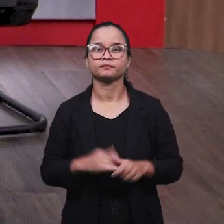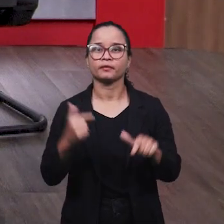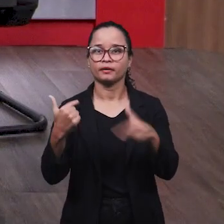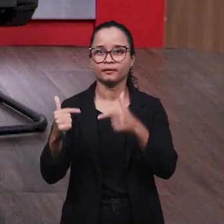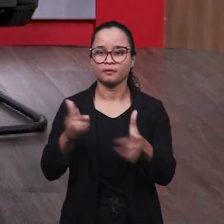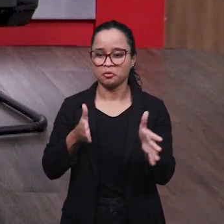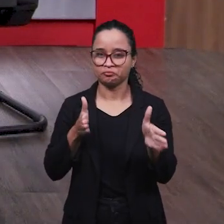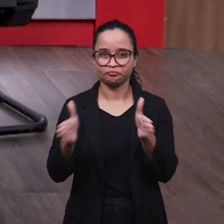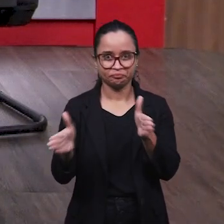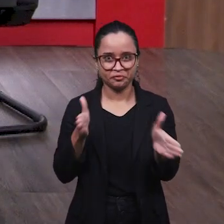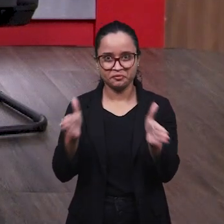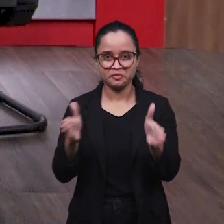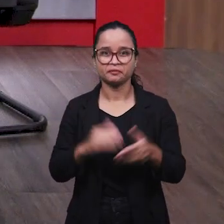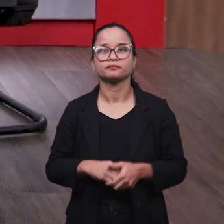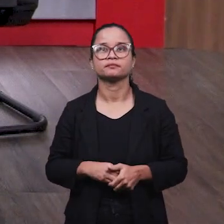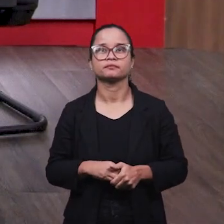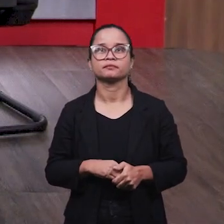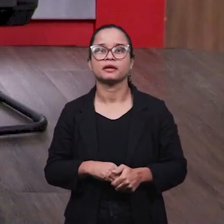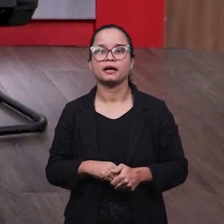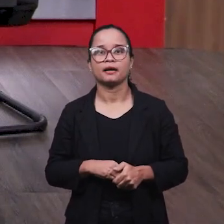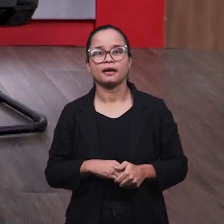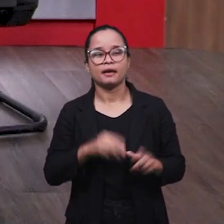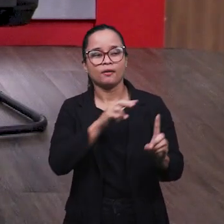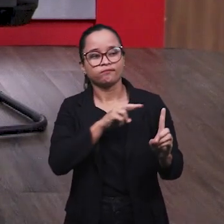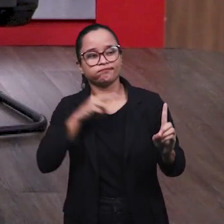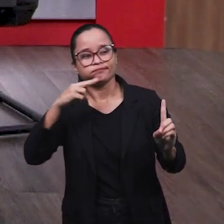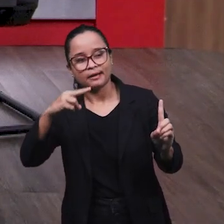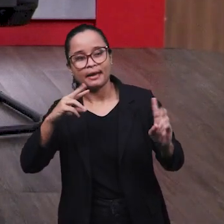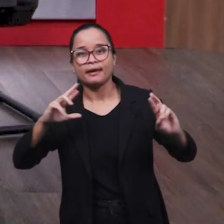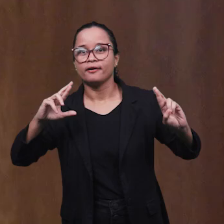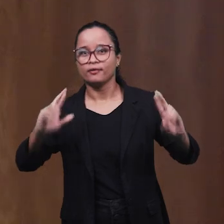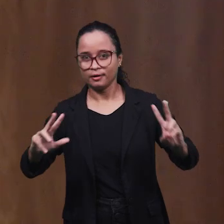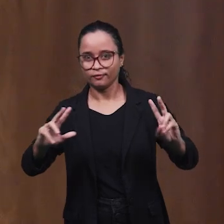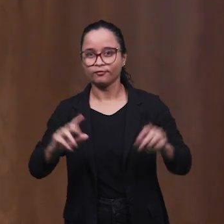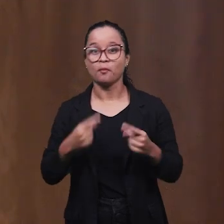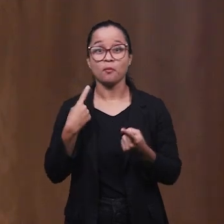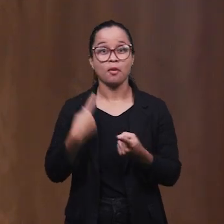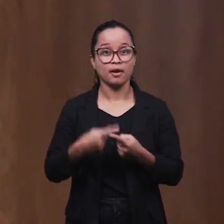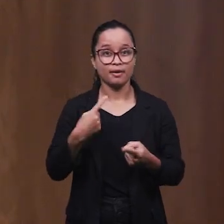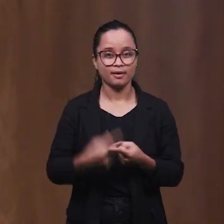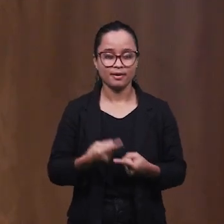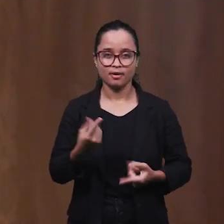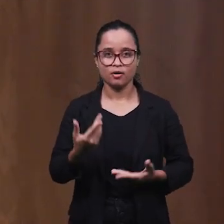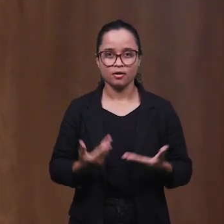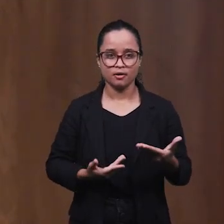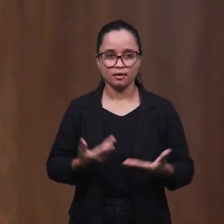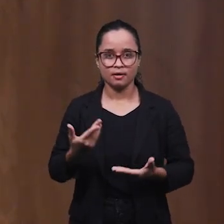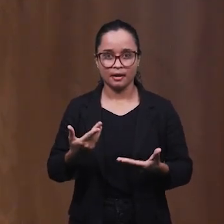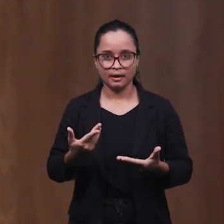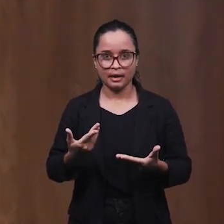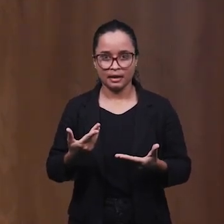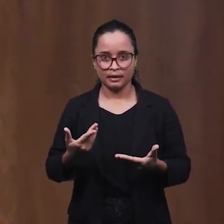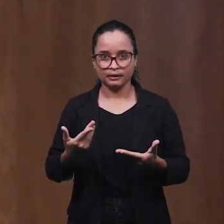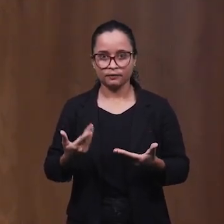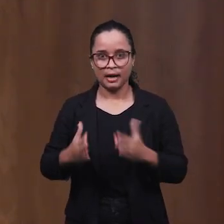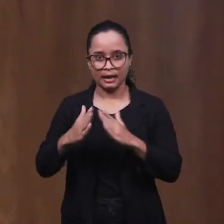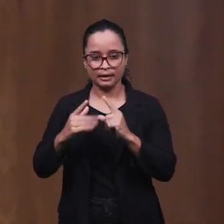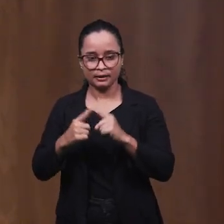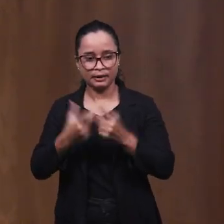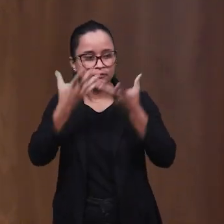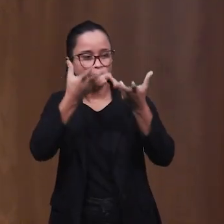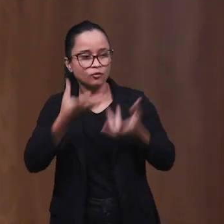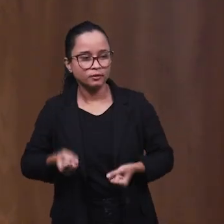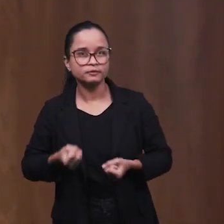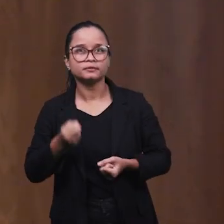de acessibilidade é um novo olhar. Por quê? Porque a igreja, ela sempre acolheu, né? Uma das funções dela, eu